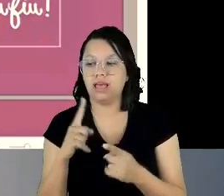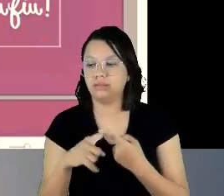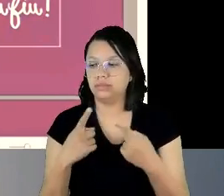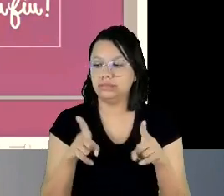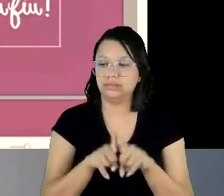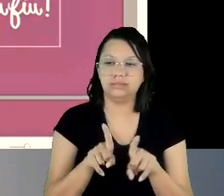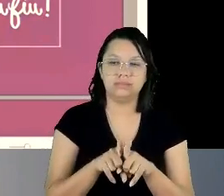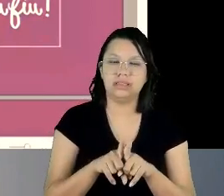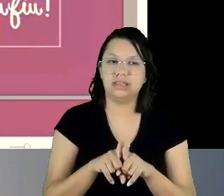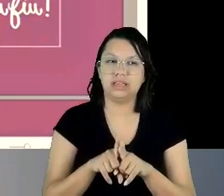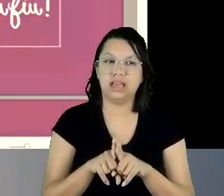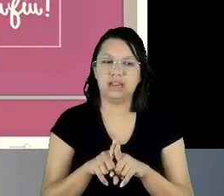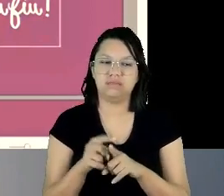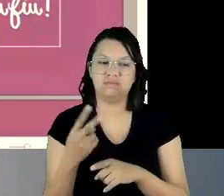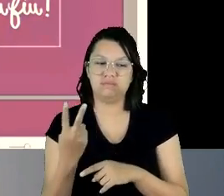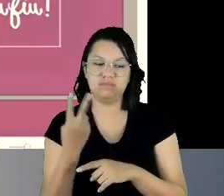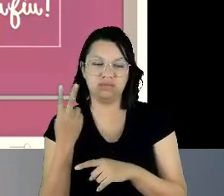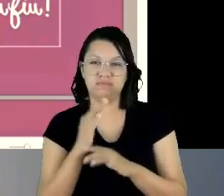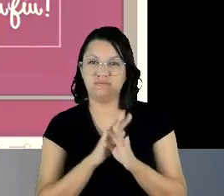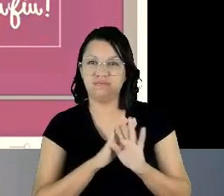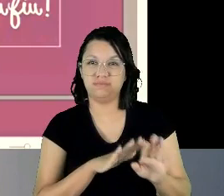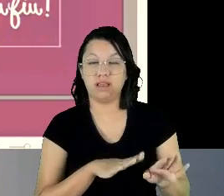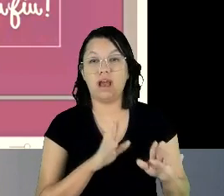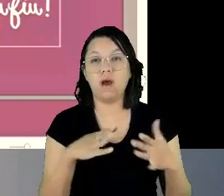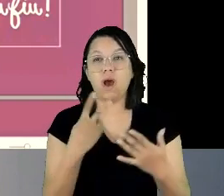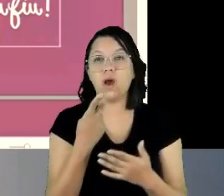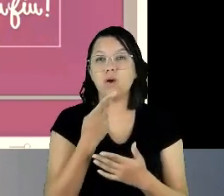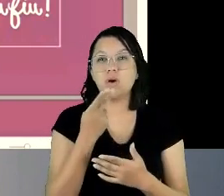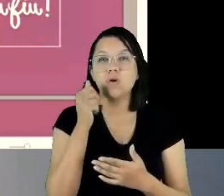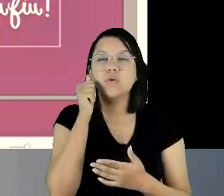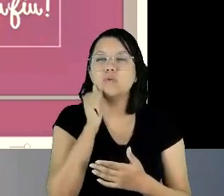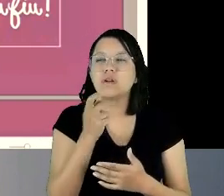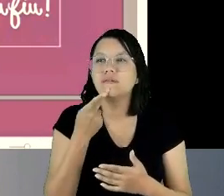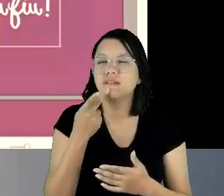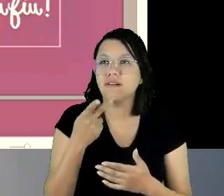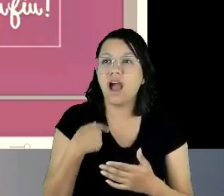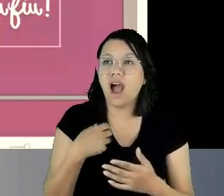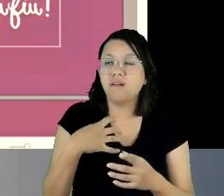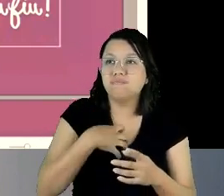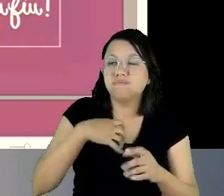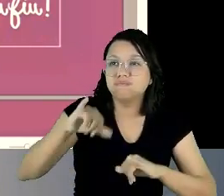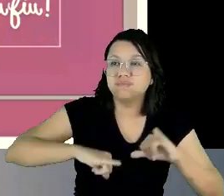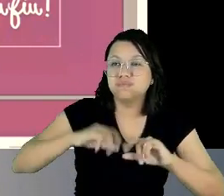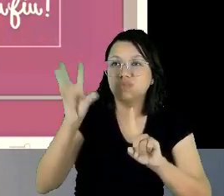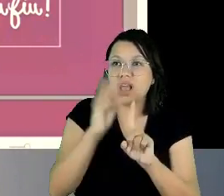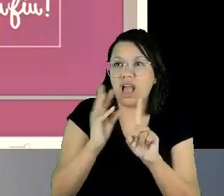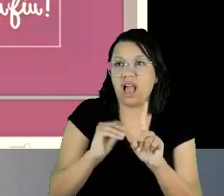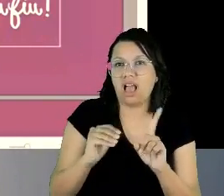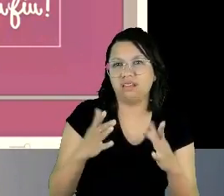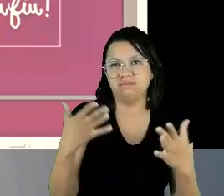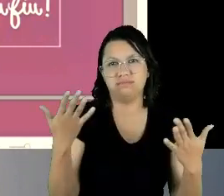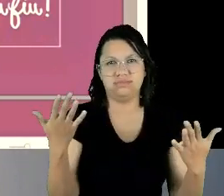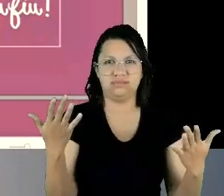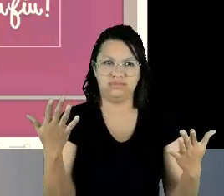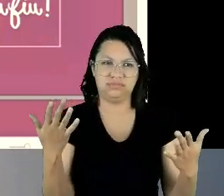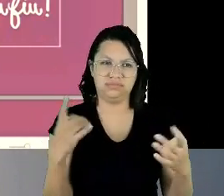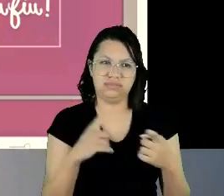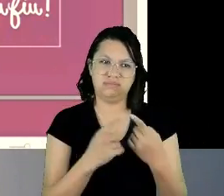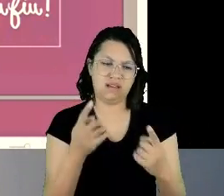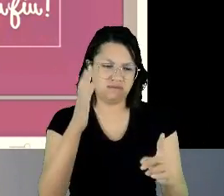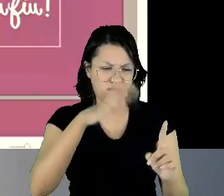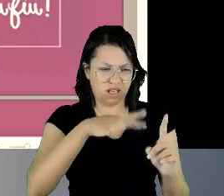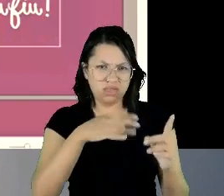era descreditado. Então, quando uma mulher dizia que sofria assédio, muitas vezes o que ela ouvia era: mas isso foi